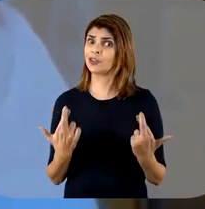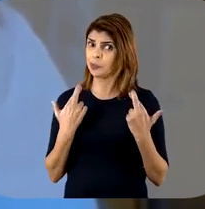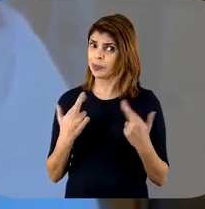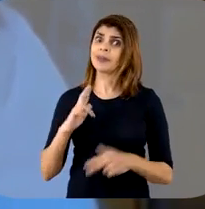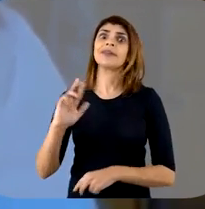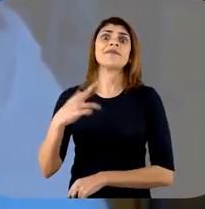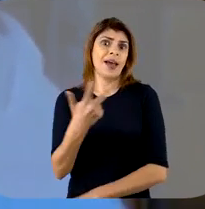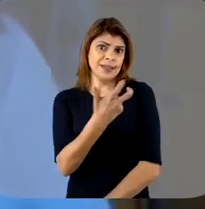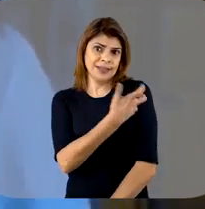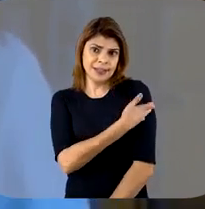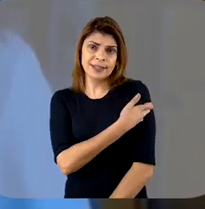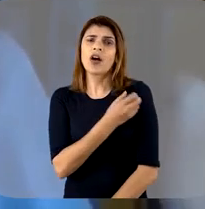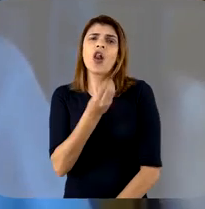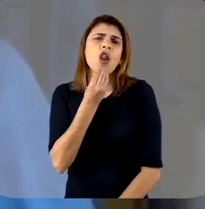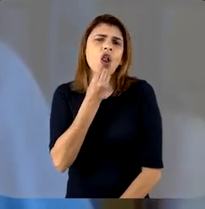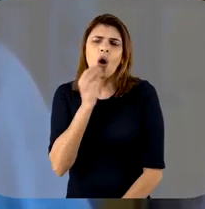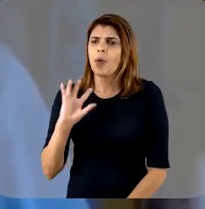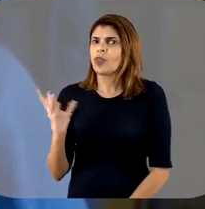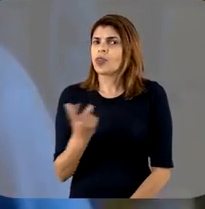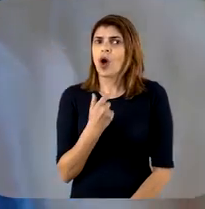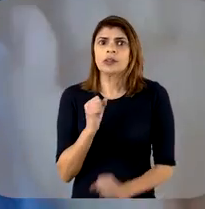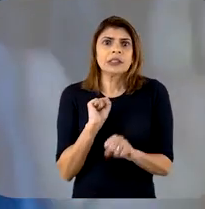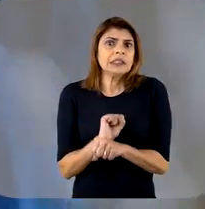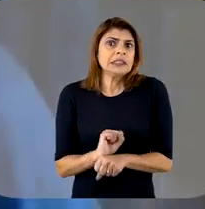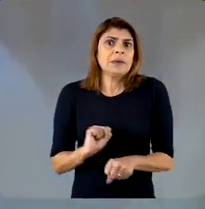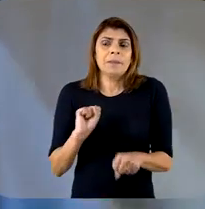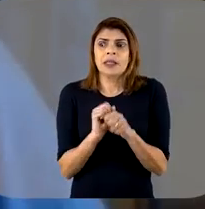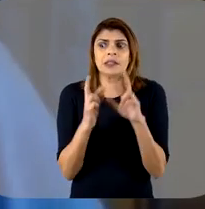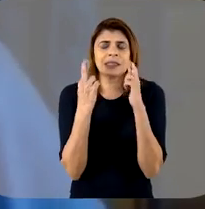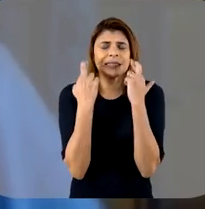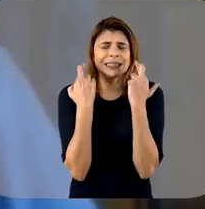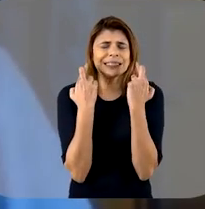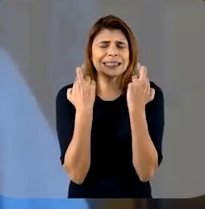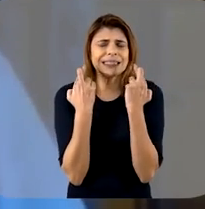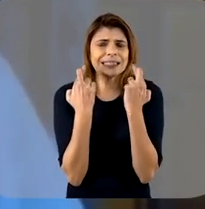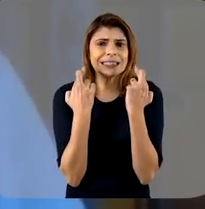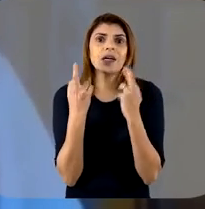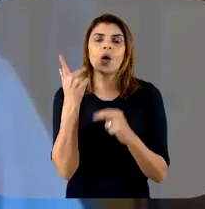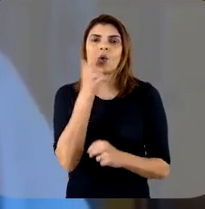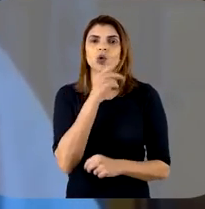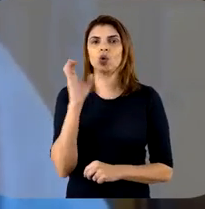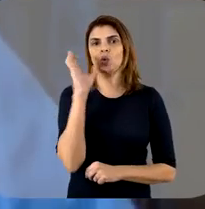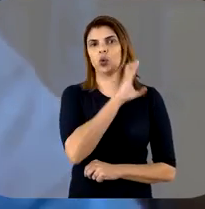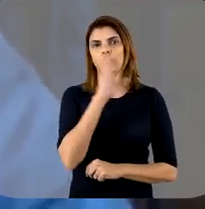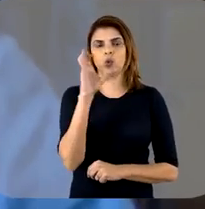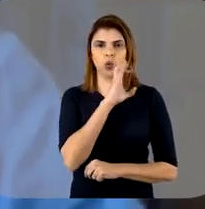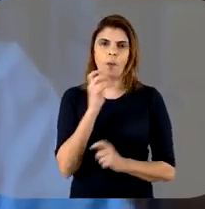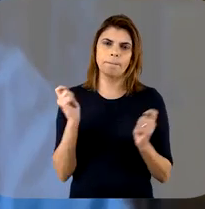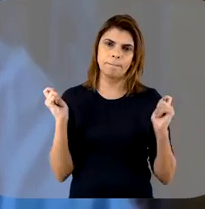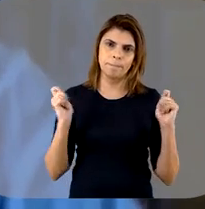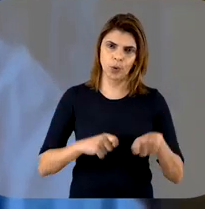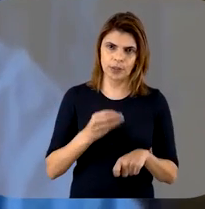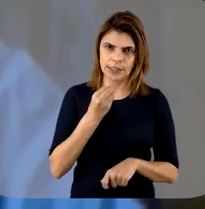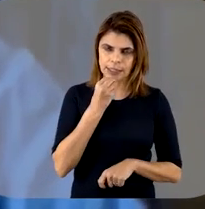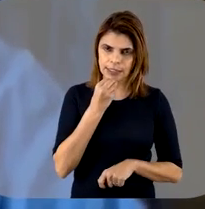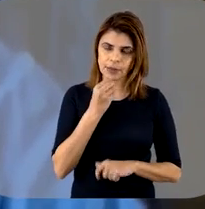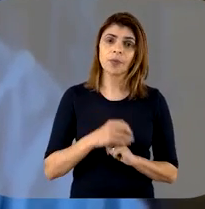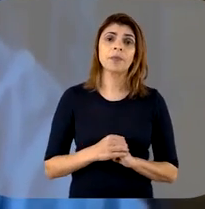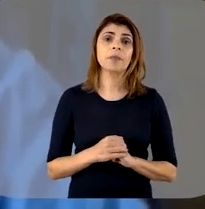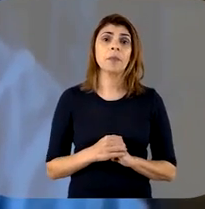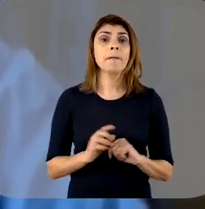nessa vacina. É lógico, todos nós estamos assim, cruzando os dedos que essa vacina chegue o mais rápido possível. Né.